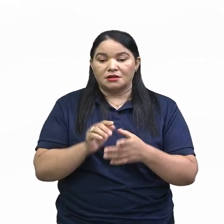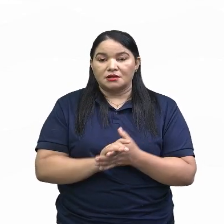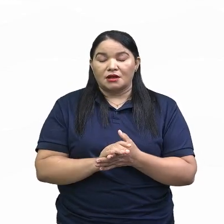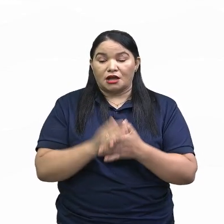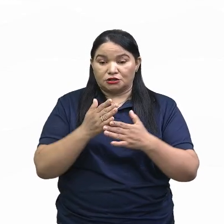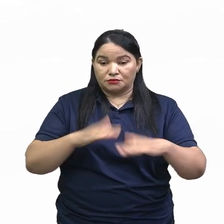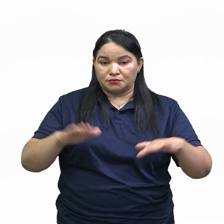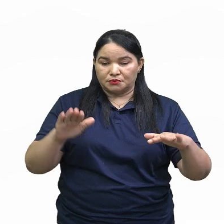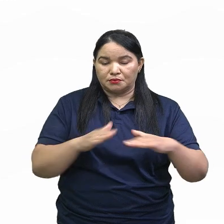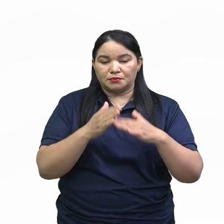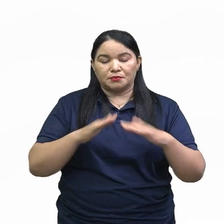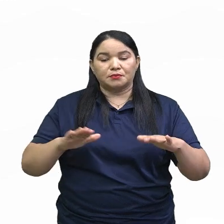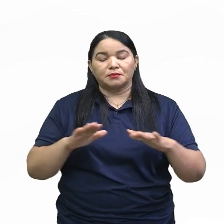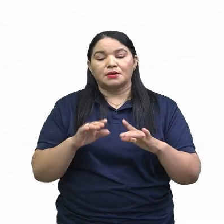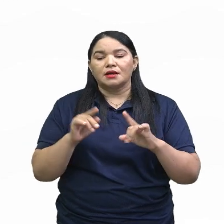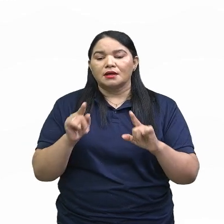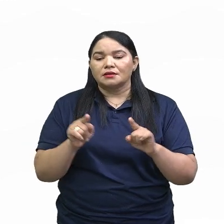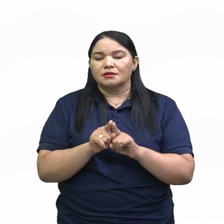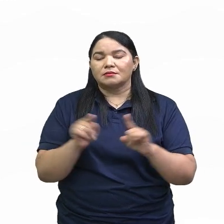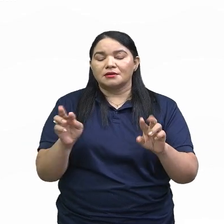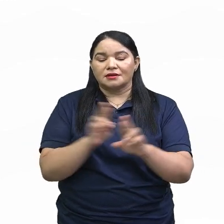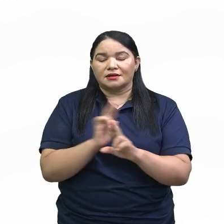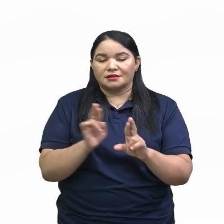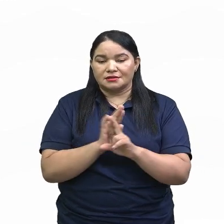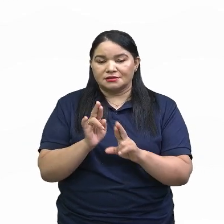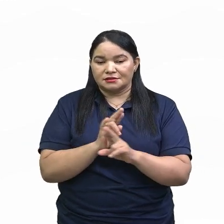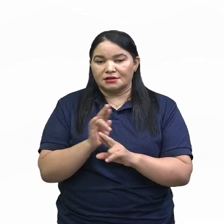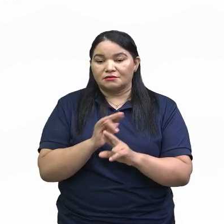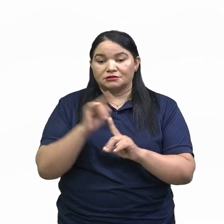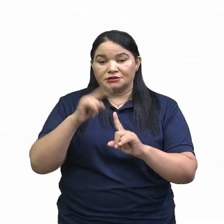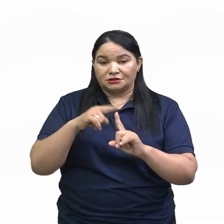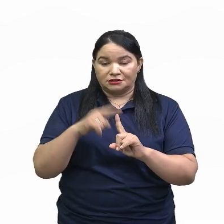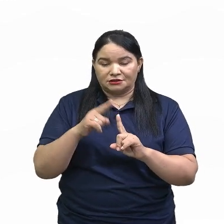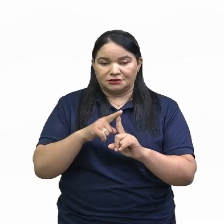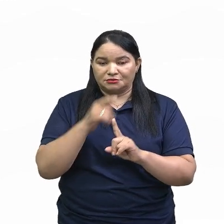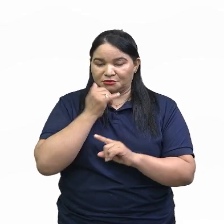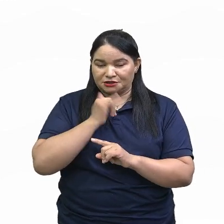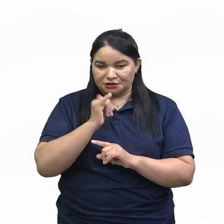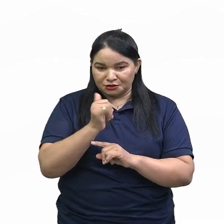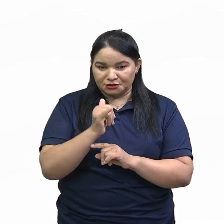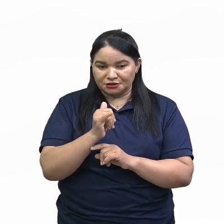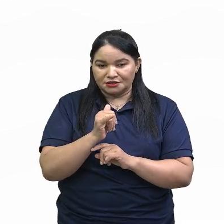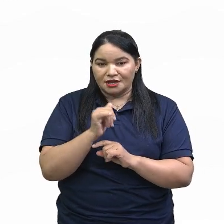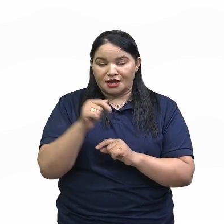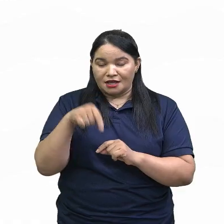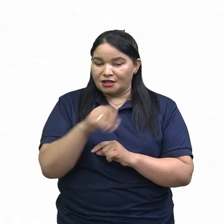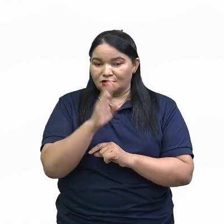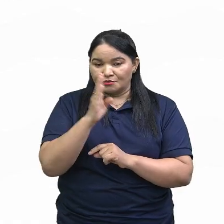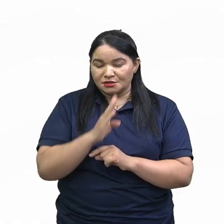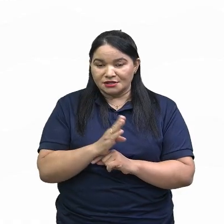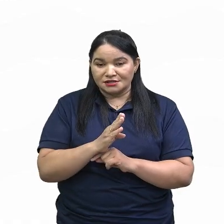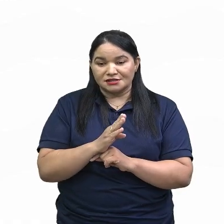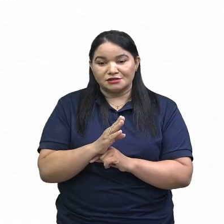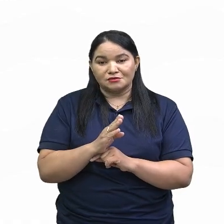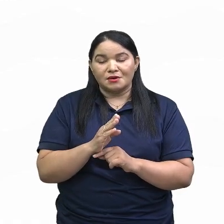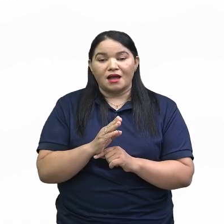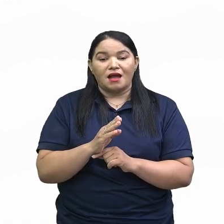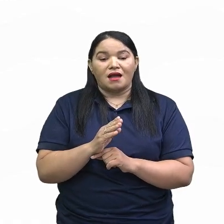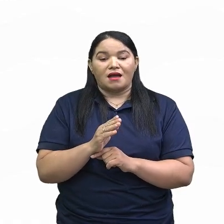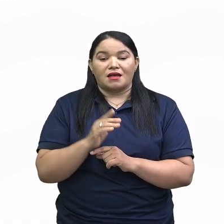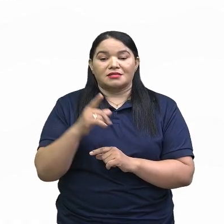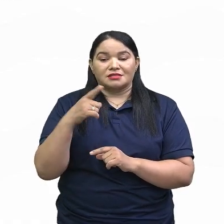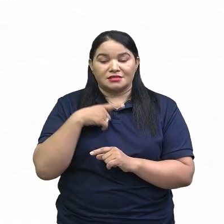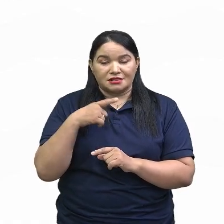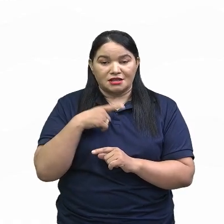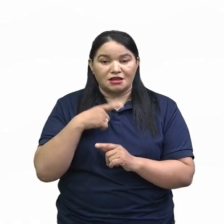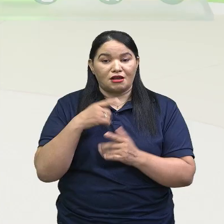oscilante, né? Então, em relação a essa fonte de energia, né, no Brasil ainda existem